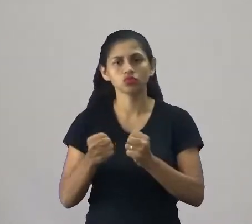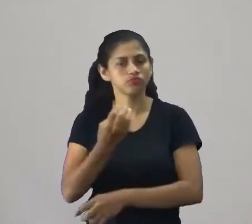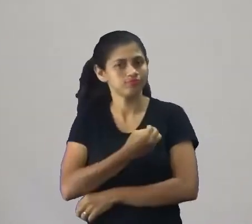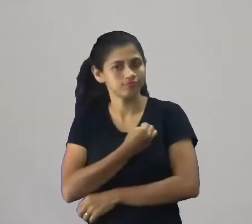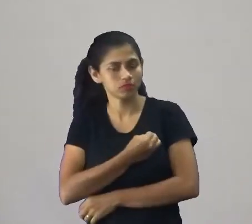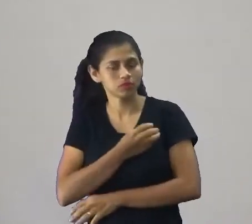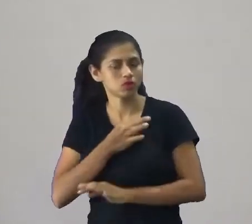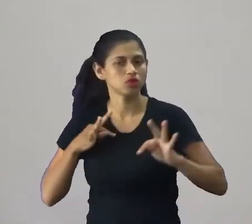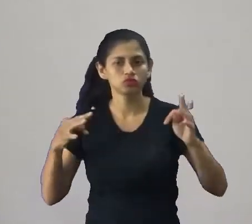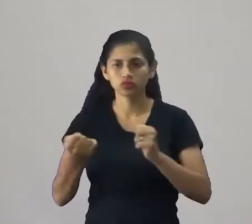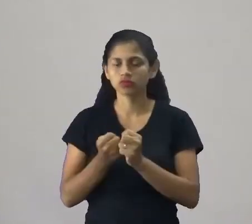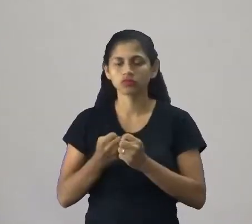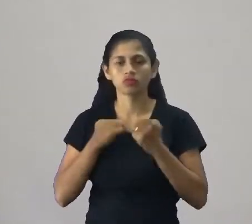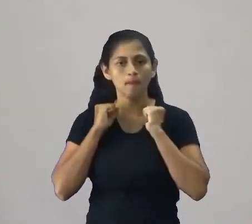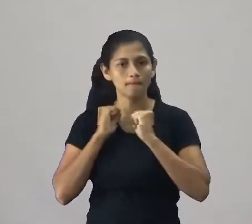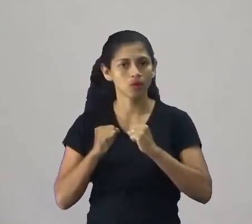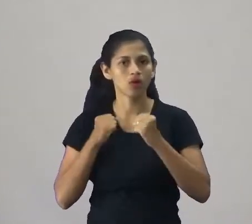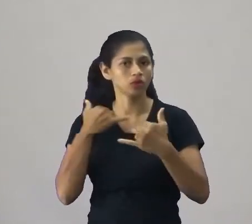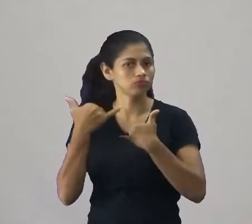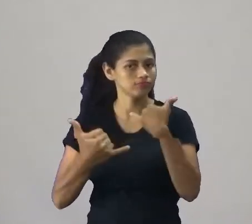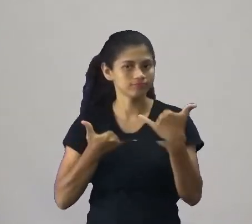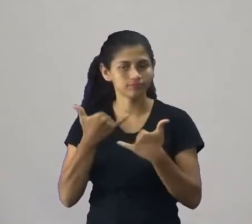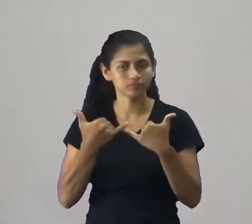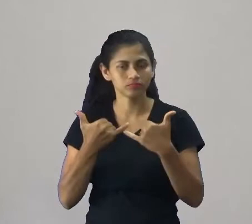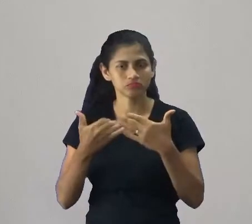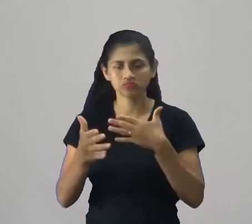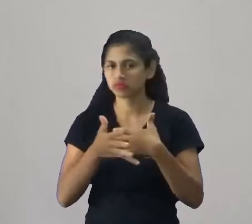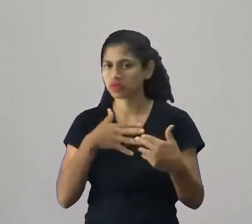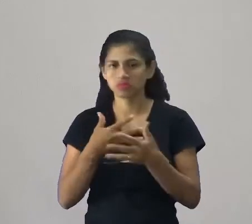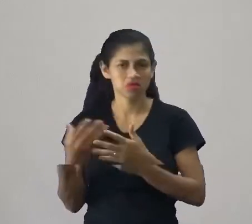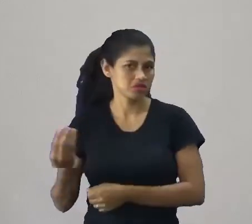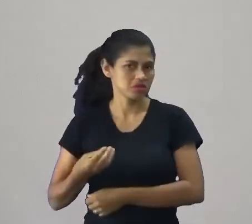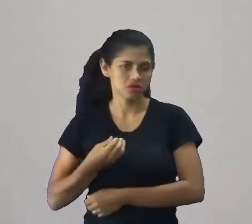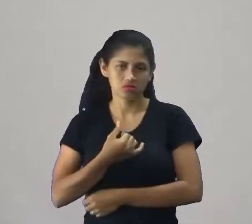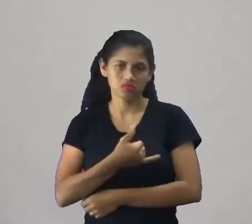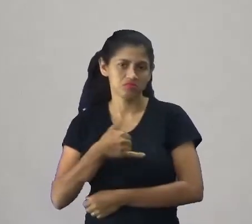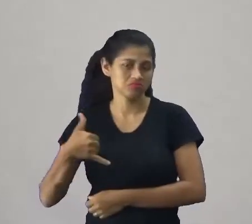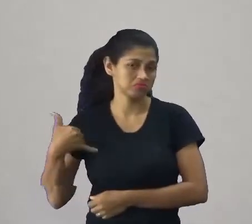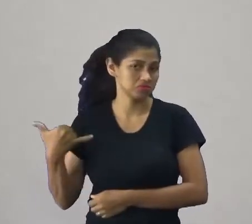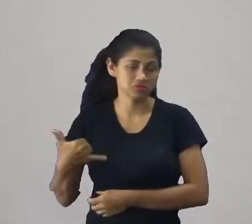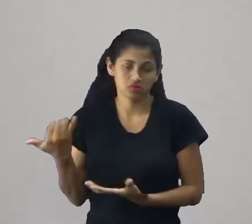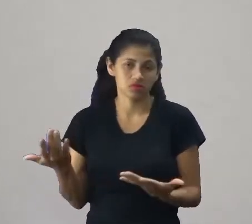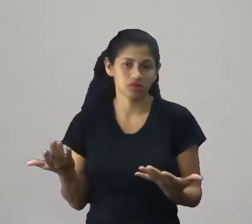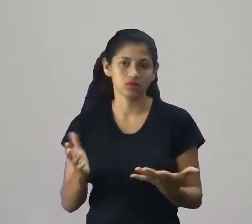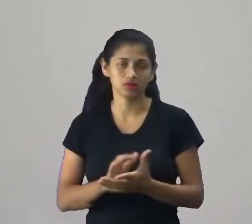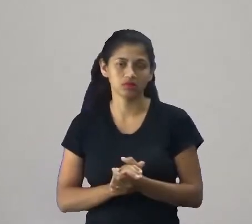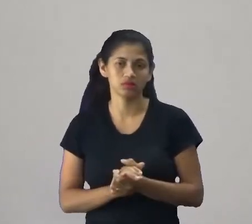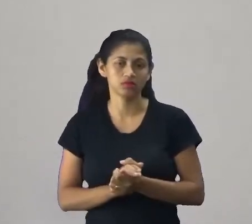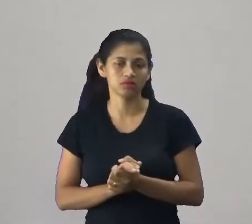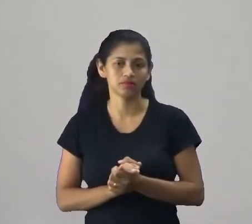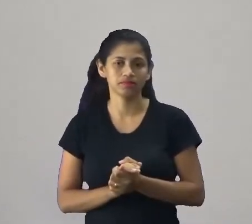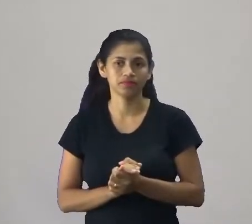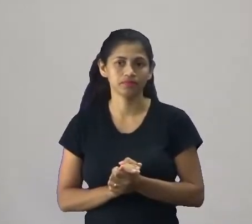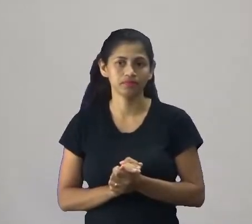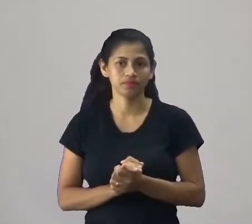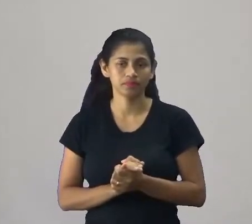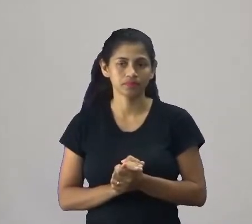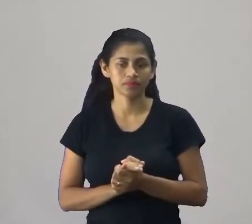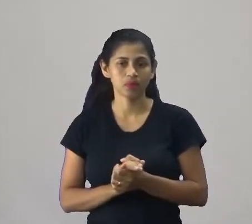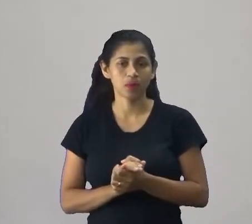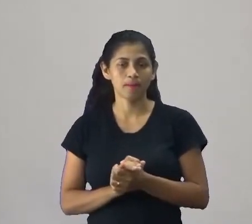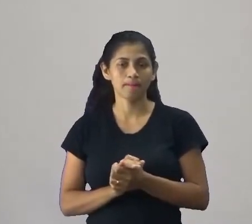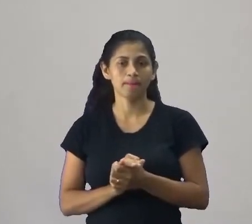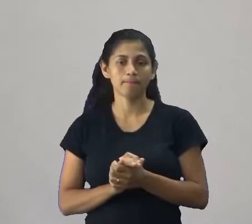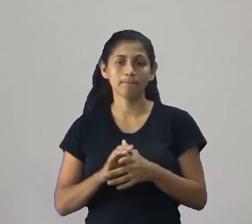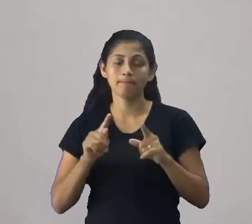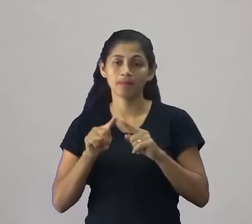podem brincar, né? Independente de idade, lembrem disso, porque pode ser um instrumento de lazer, mas eu não abordei efetivamente